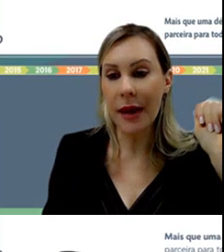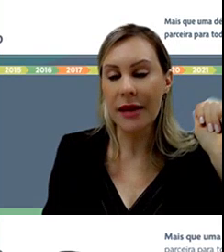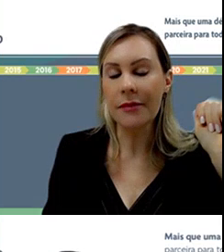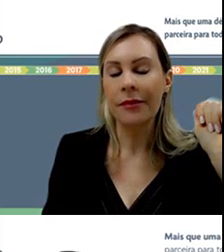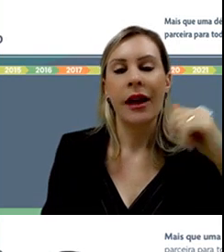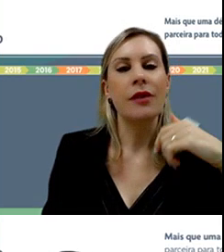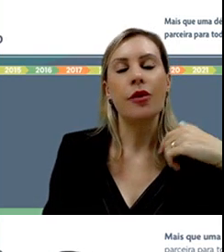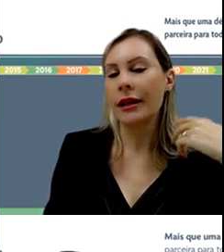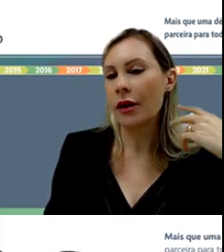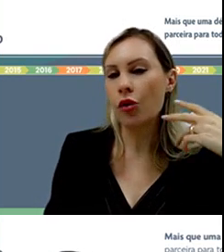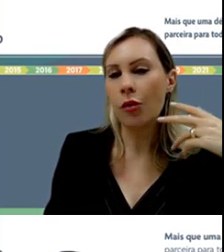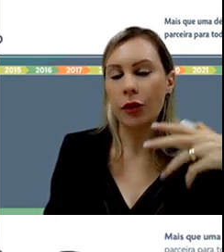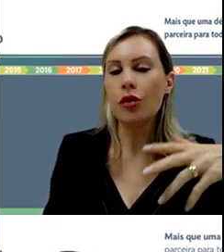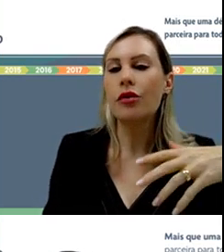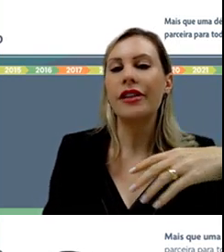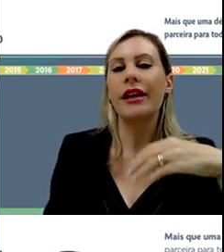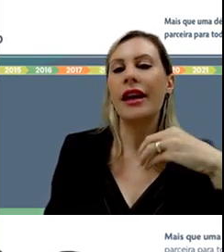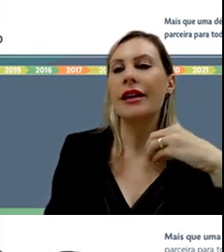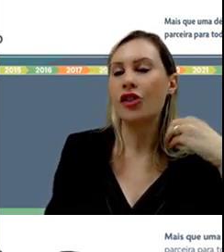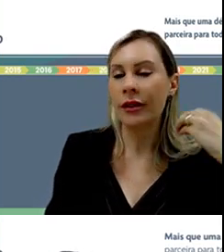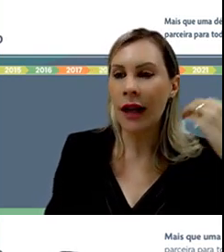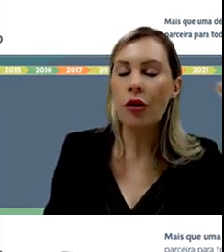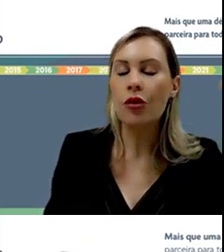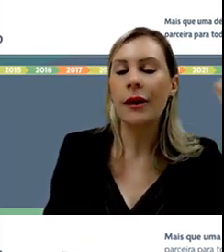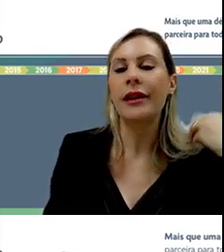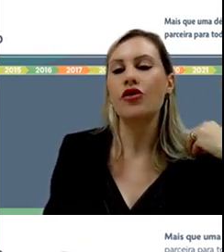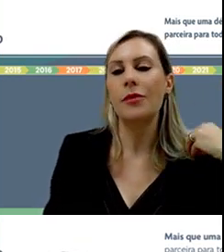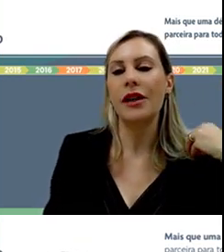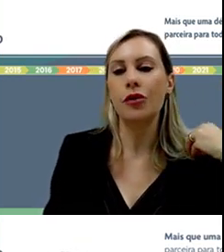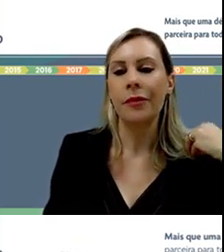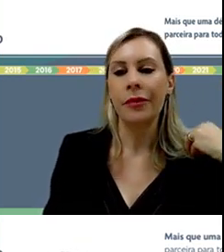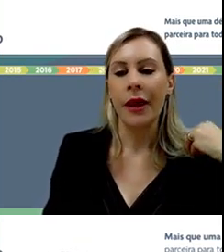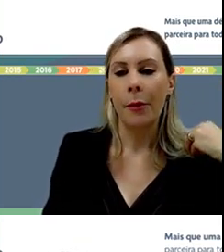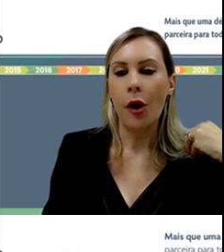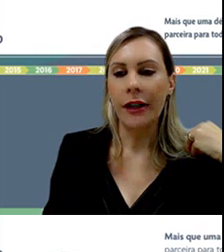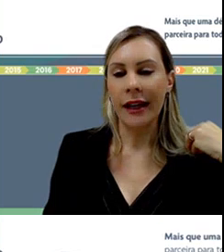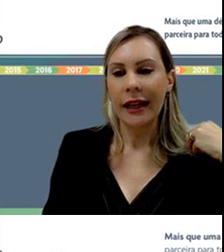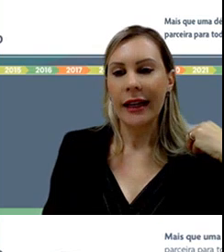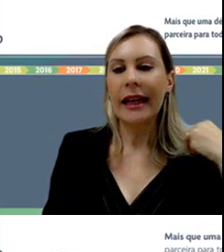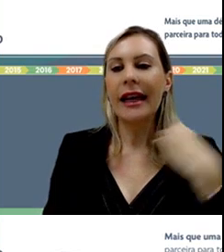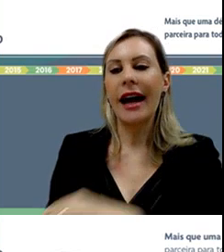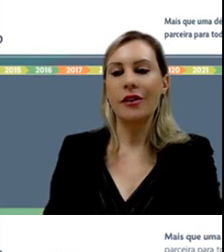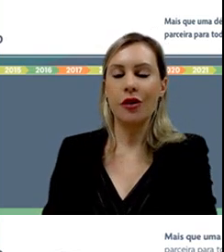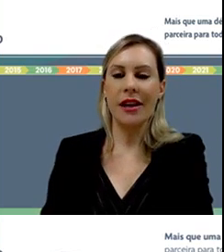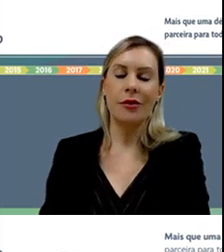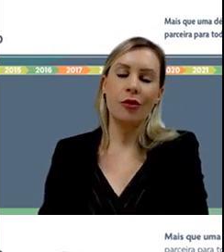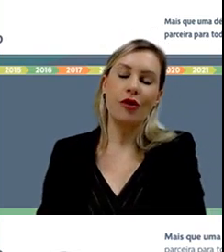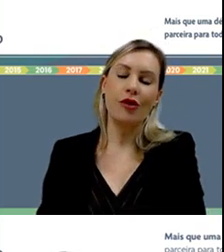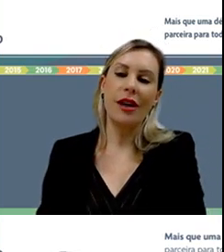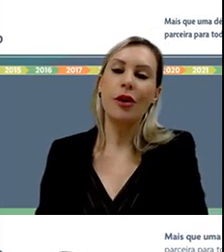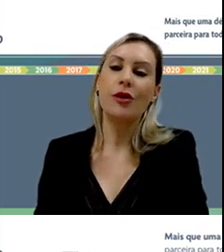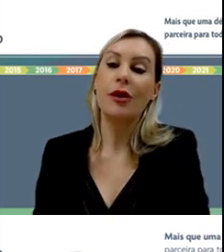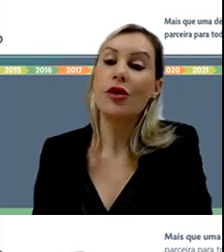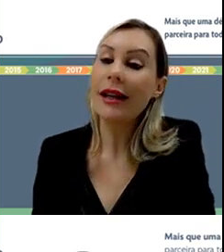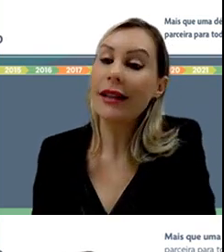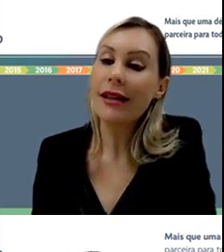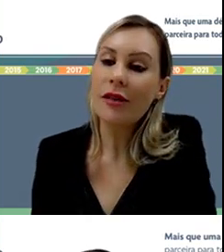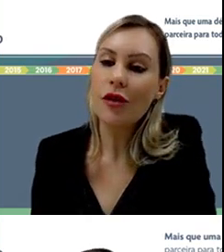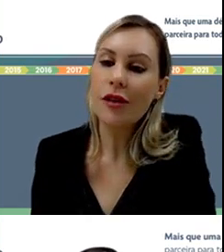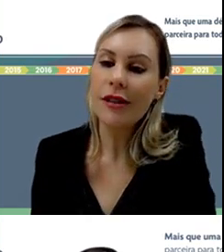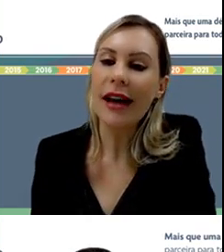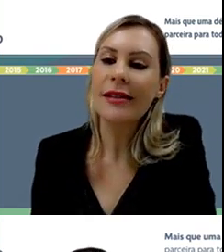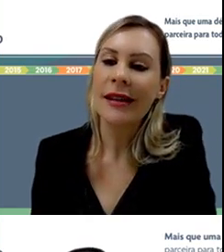0800 também, caso alguém tenha alguma dúvida, queira agendar algum atendimento, podem ligar no nosso 0800,